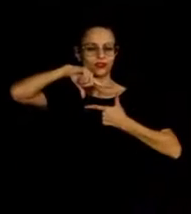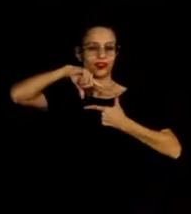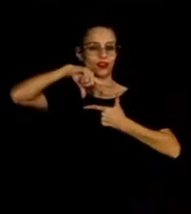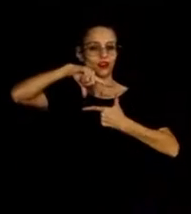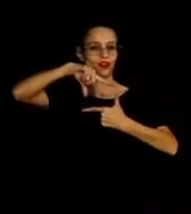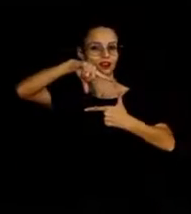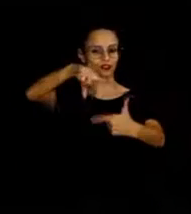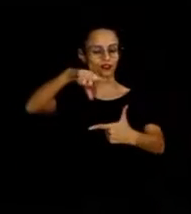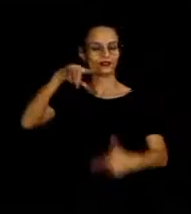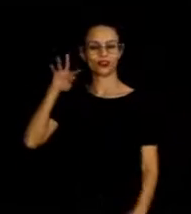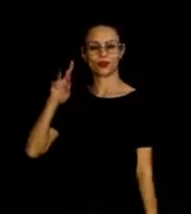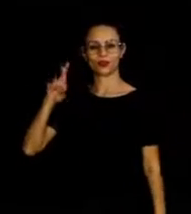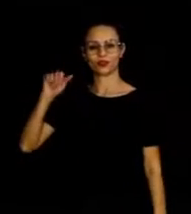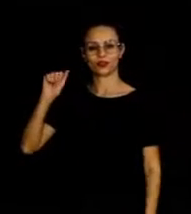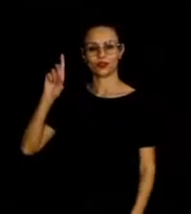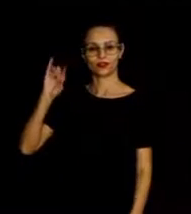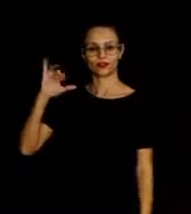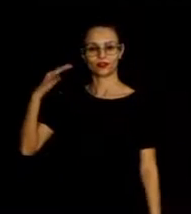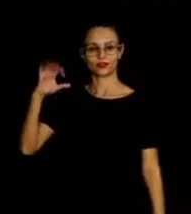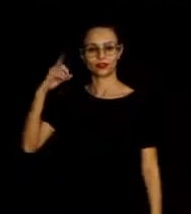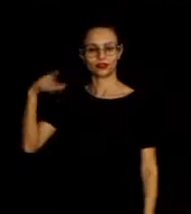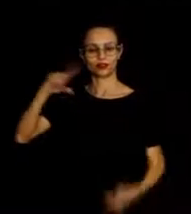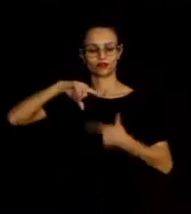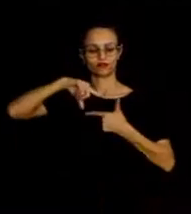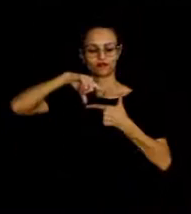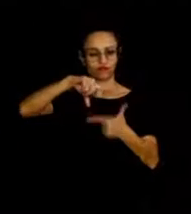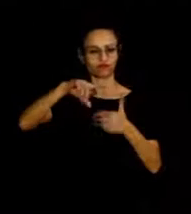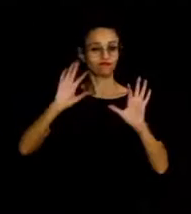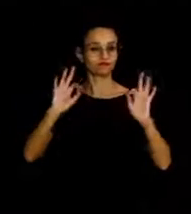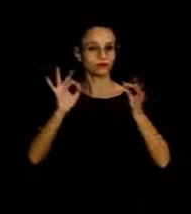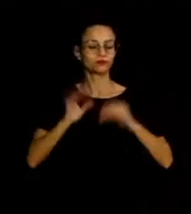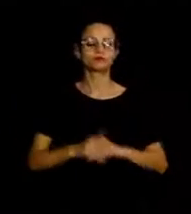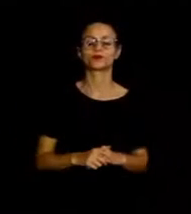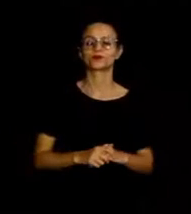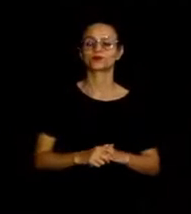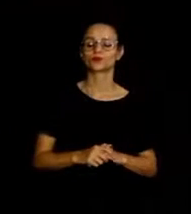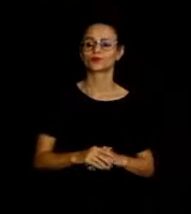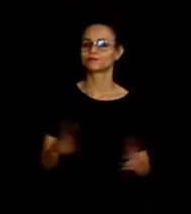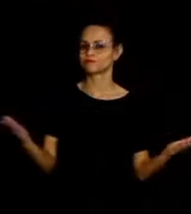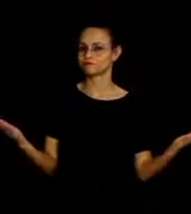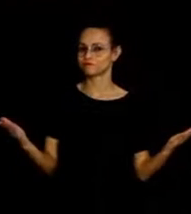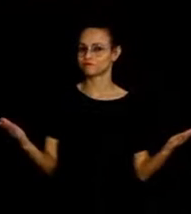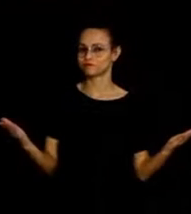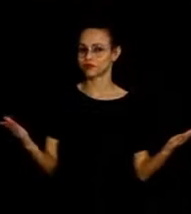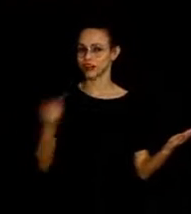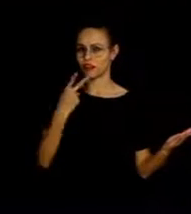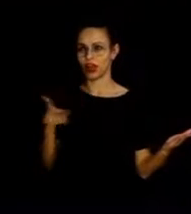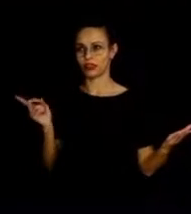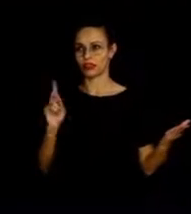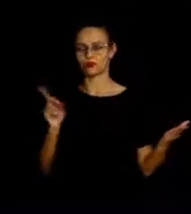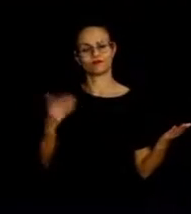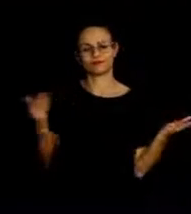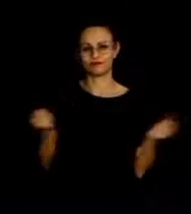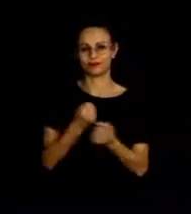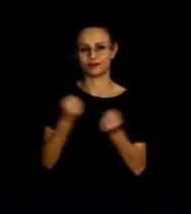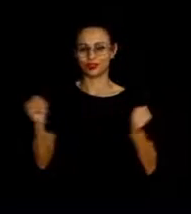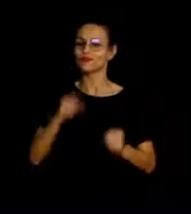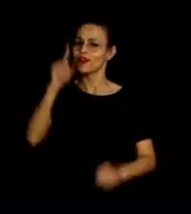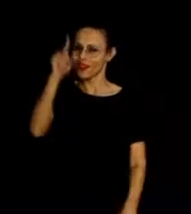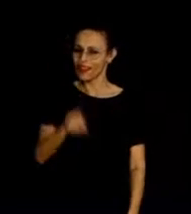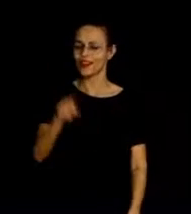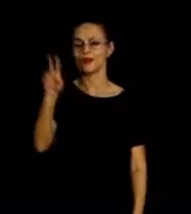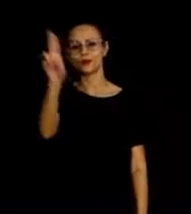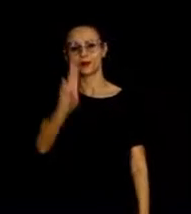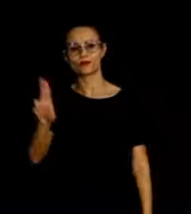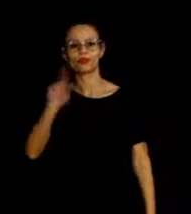falei em Tradição é uma faculdade de tradição não há como negar isso é uma faculdade